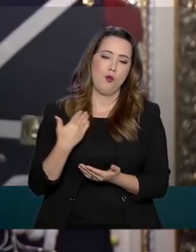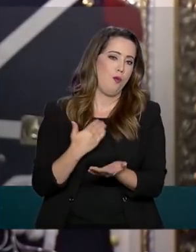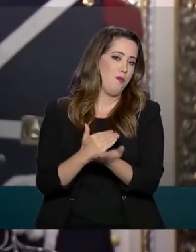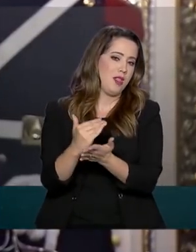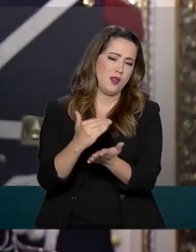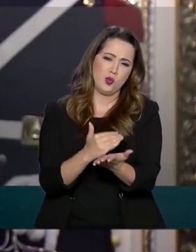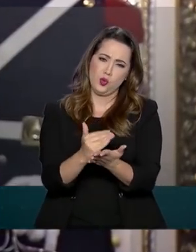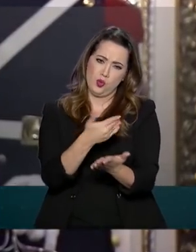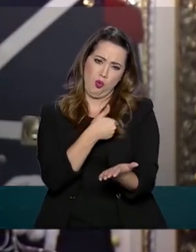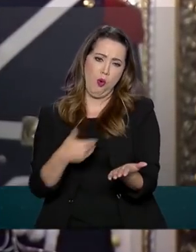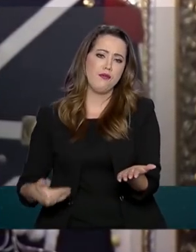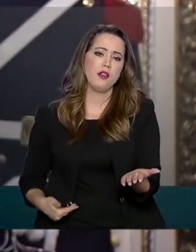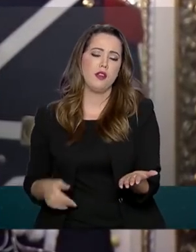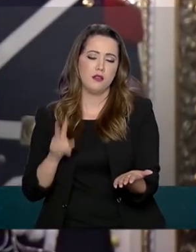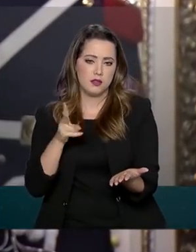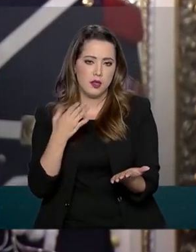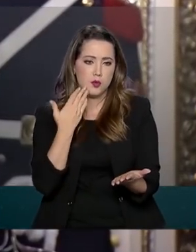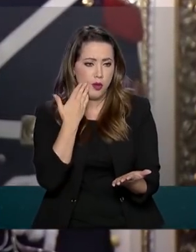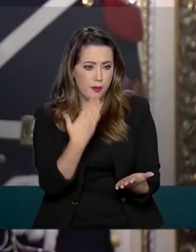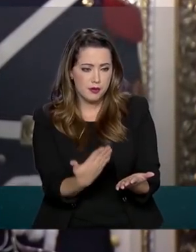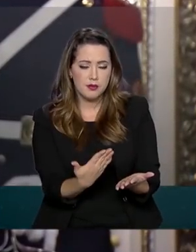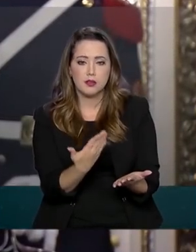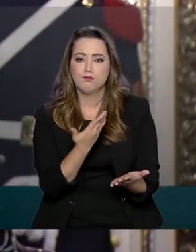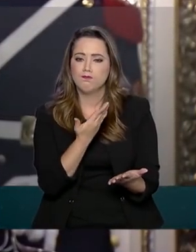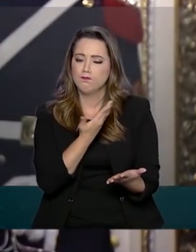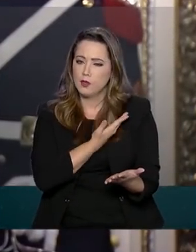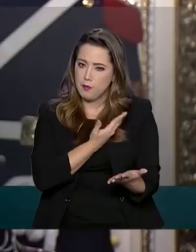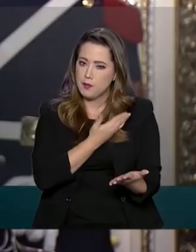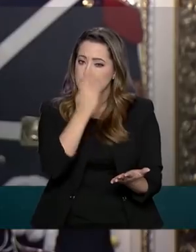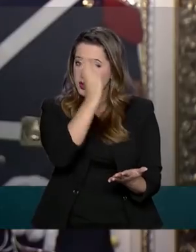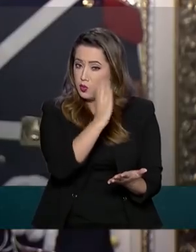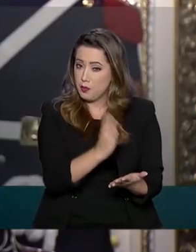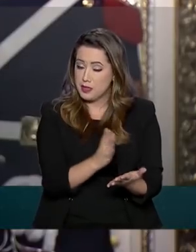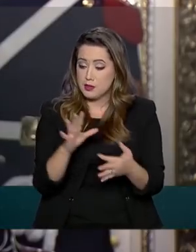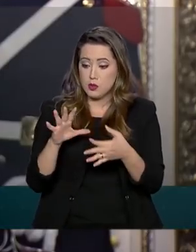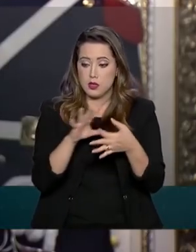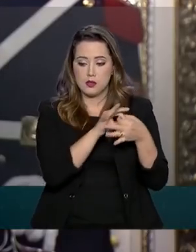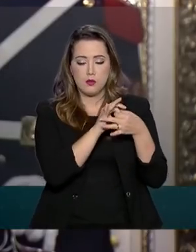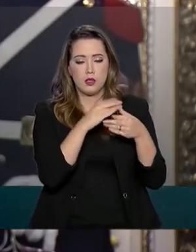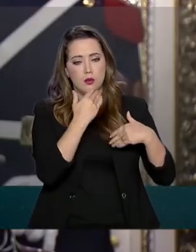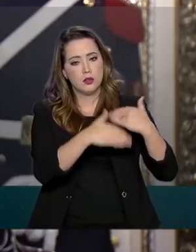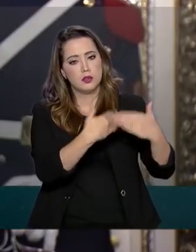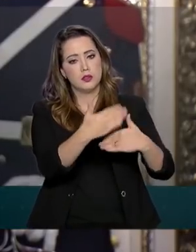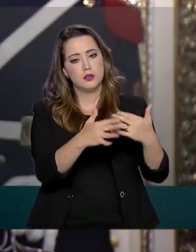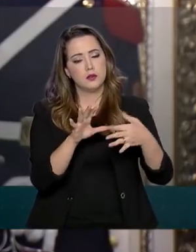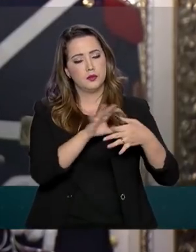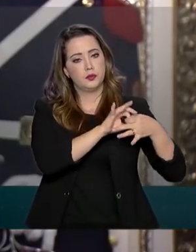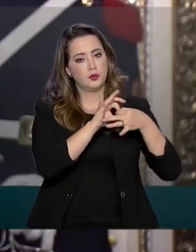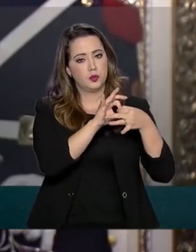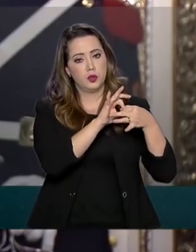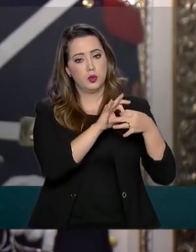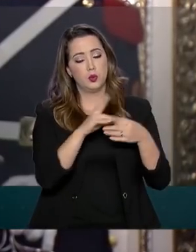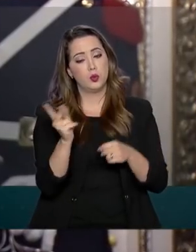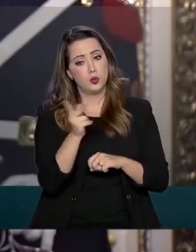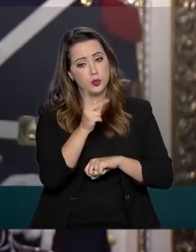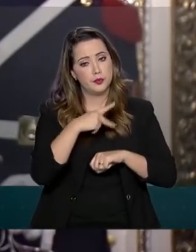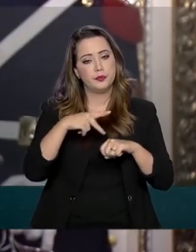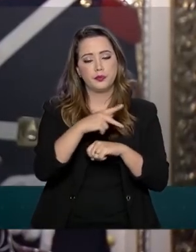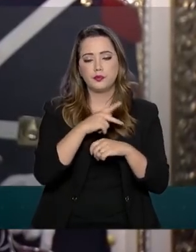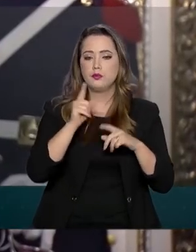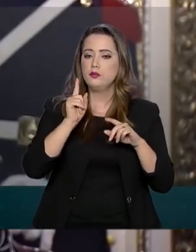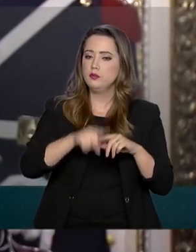Bolsonaro, apostando com força nesta interconexão, neste desenvolvimento conjunto, pode